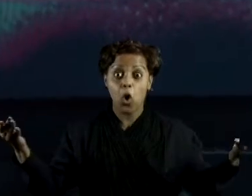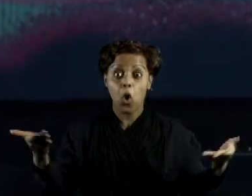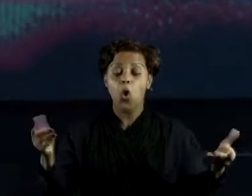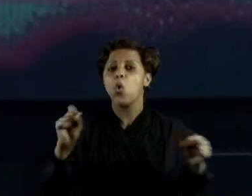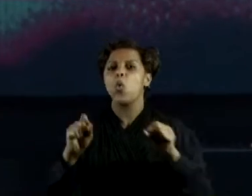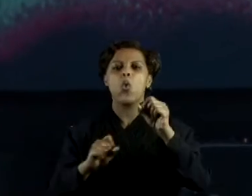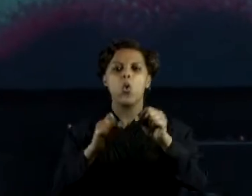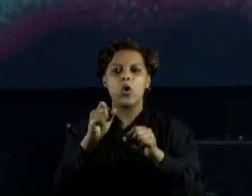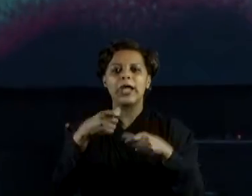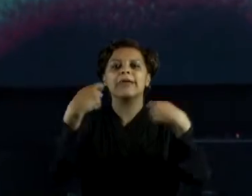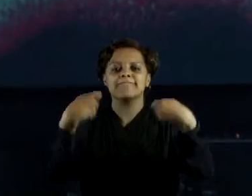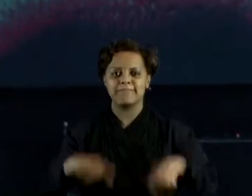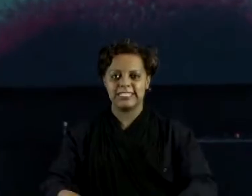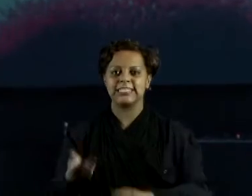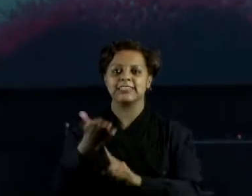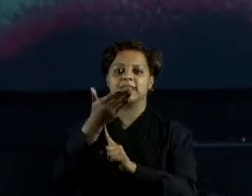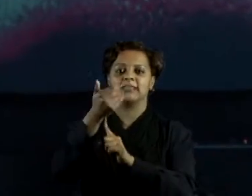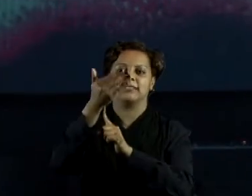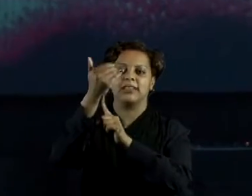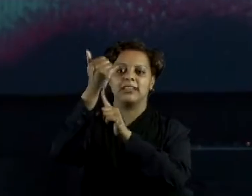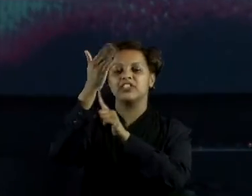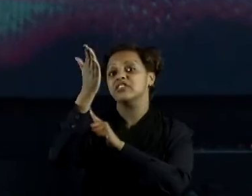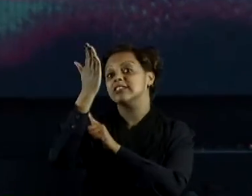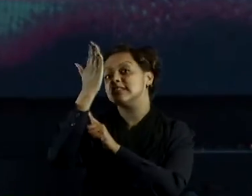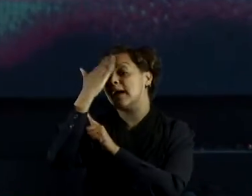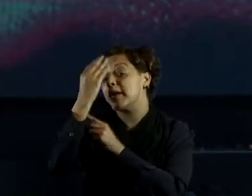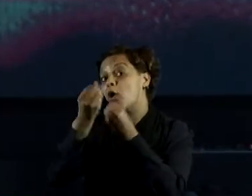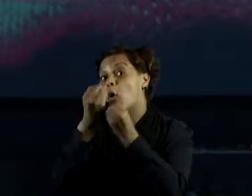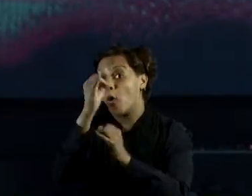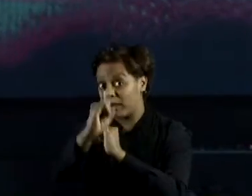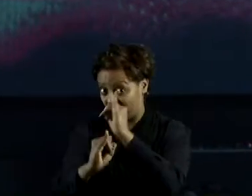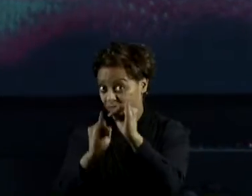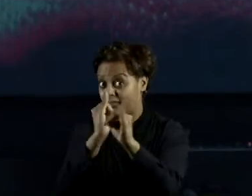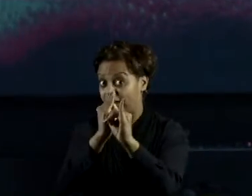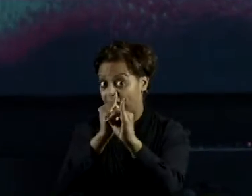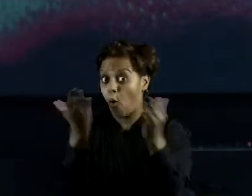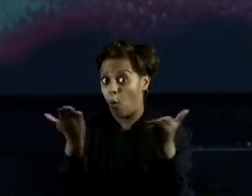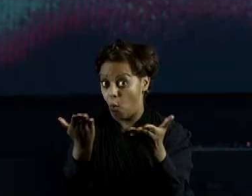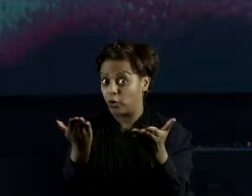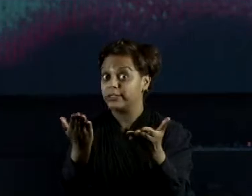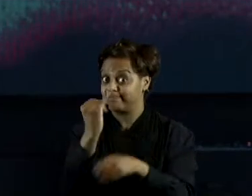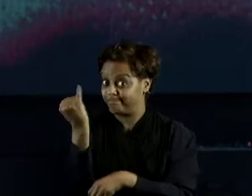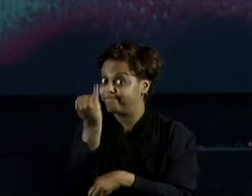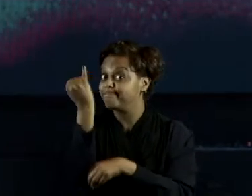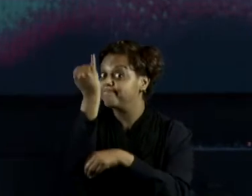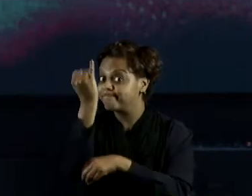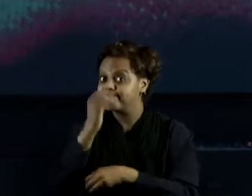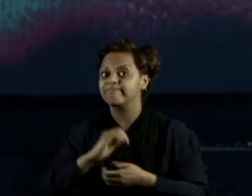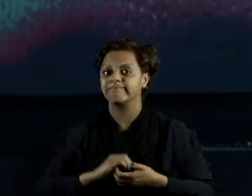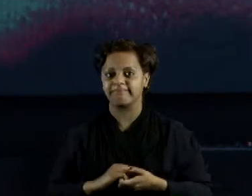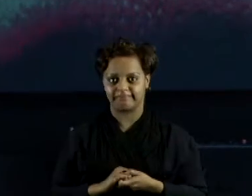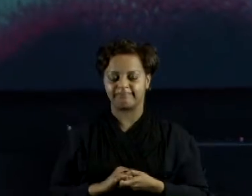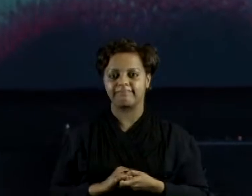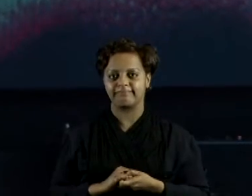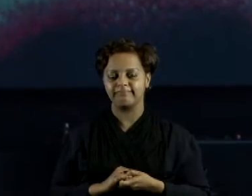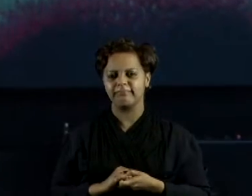caminhando através desse instrumento poderoso que é a internet. Agora, é muito